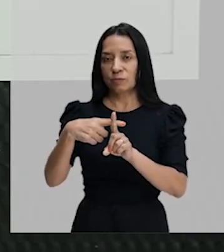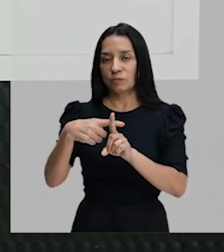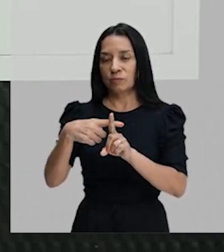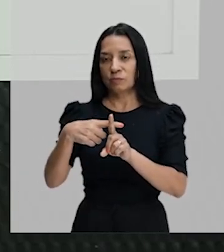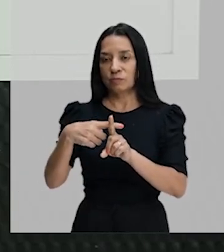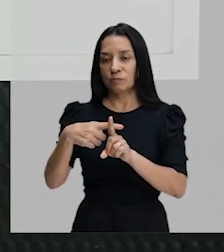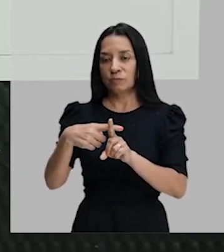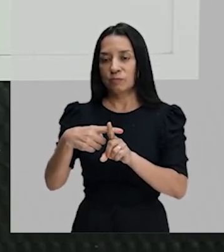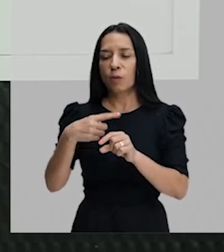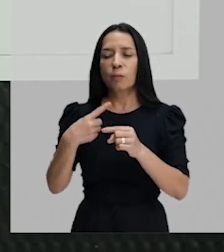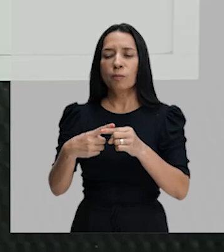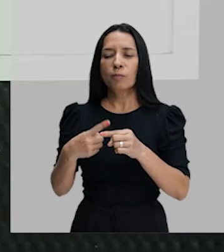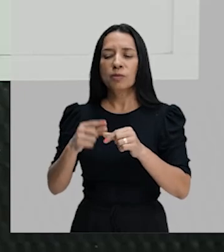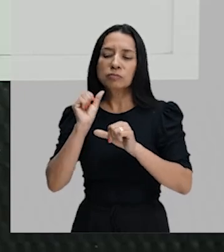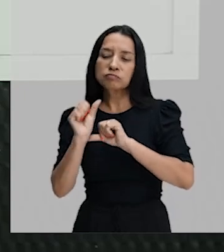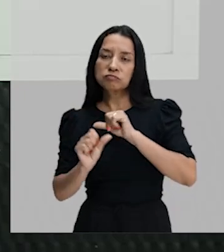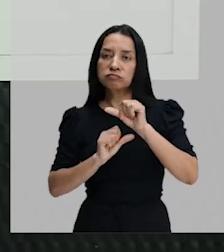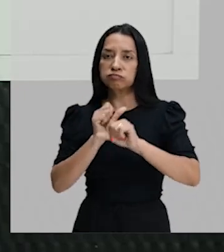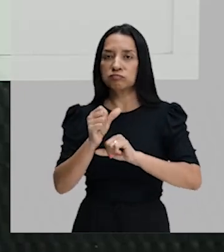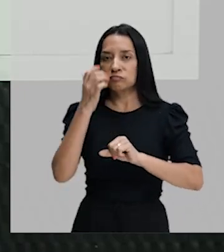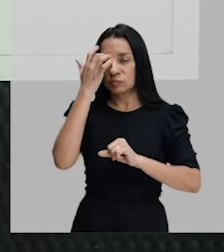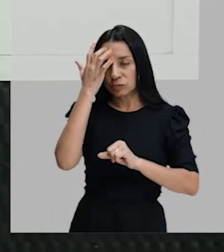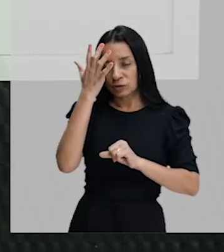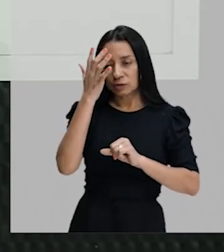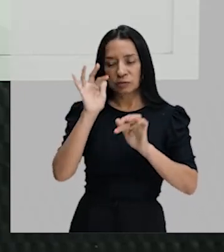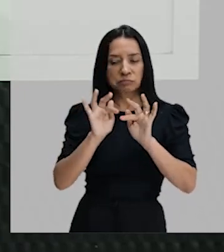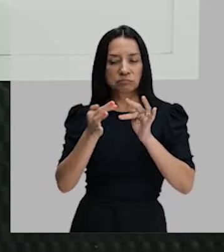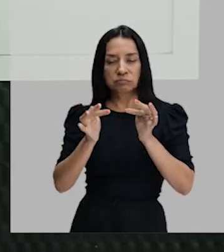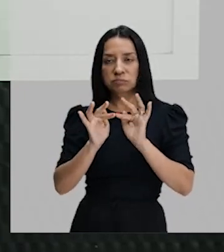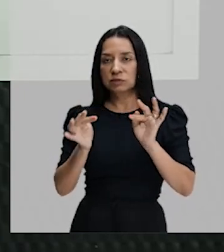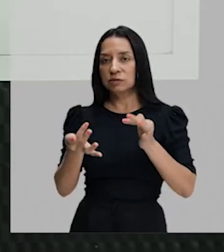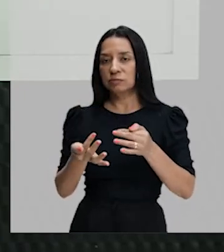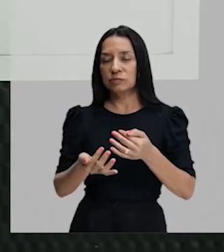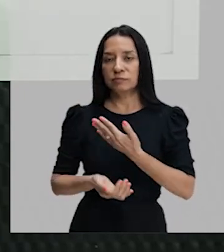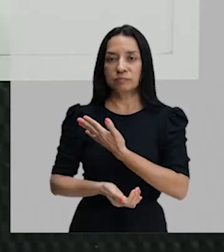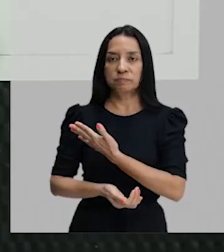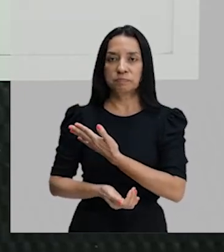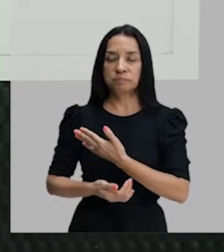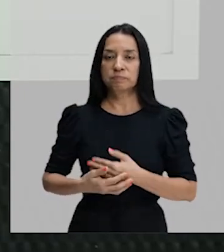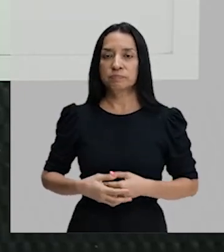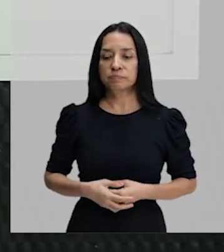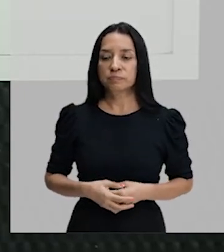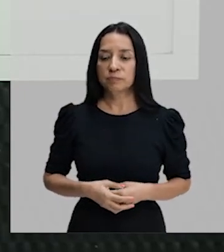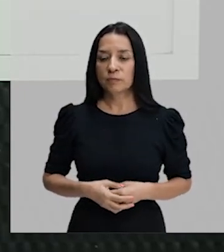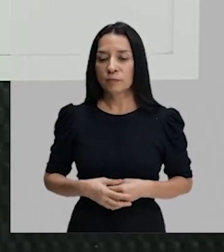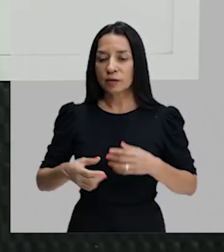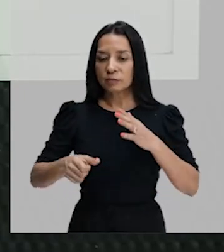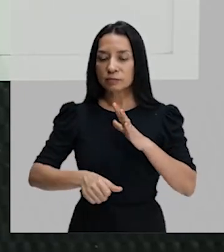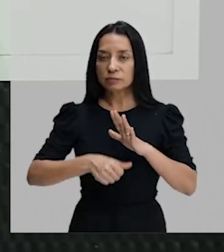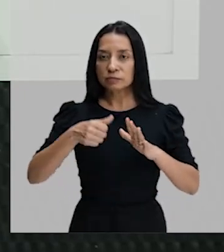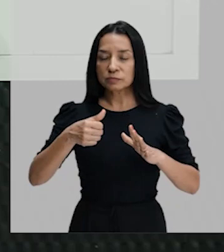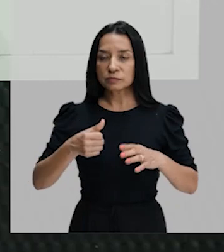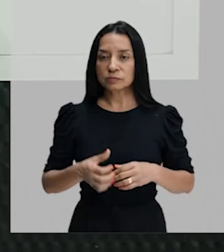mais fácil, ok? Muito simples. Então vamos ver aqui uma situação aqui. Ó. Primeira situação.